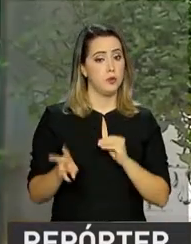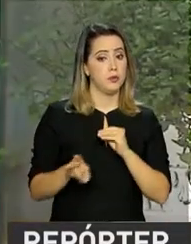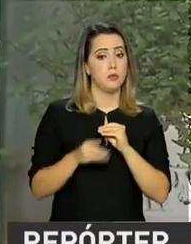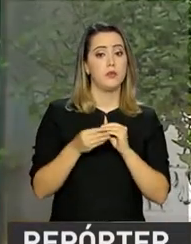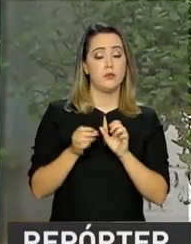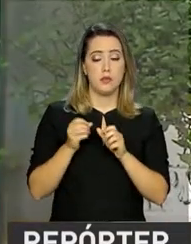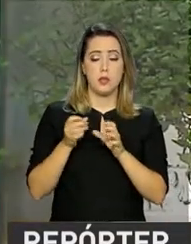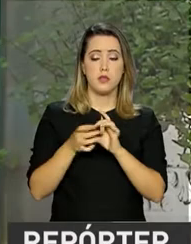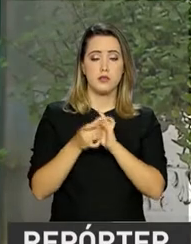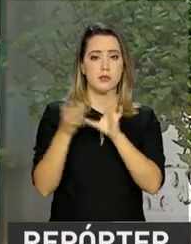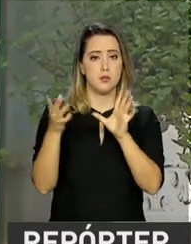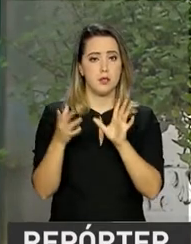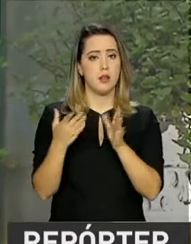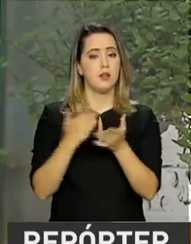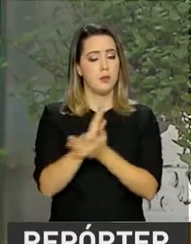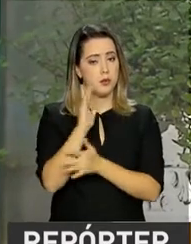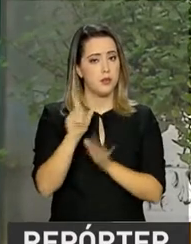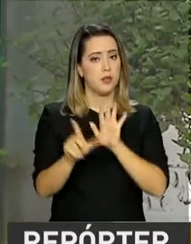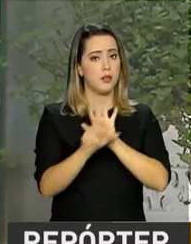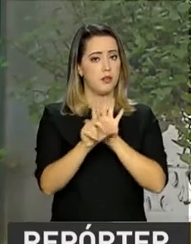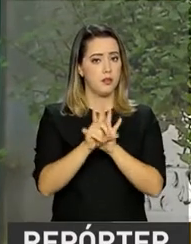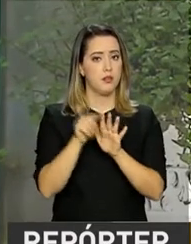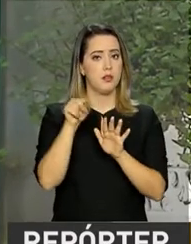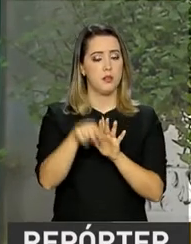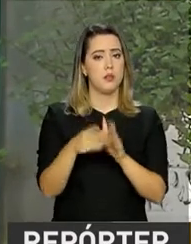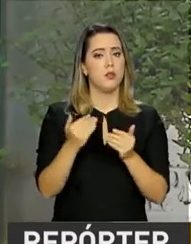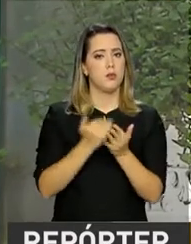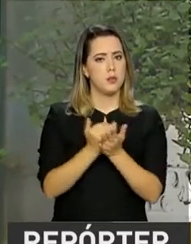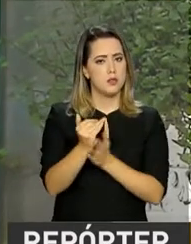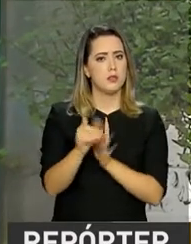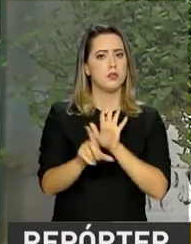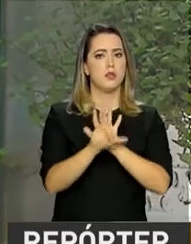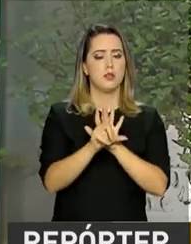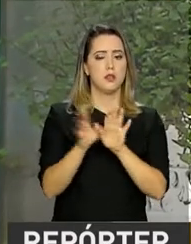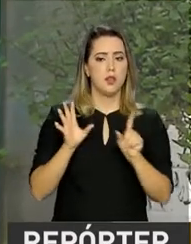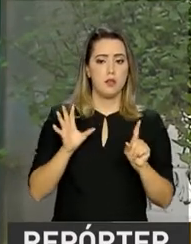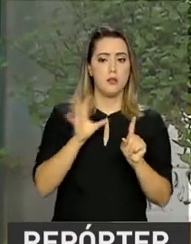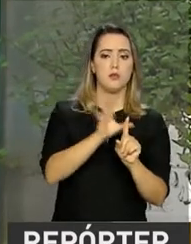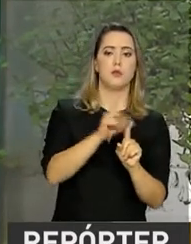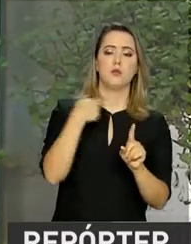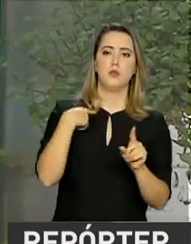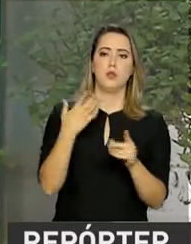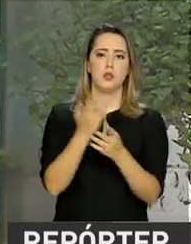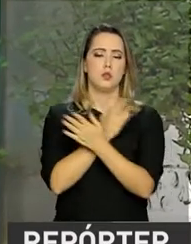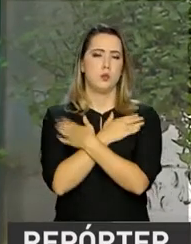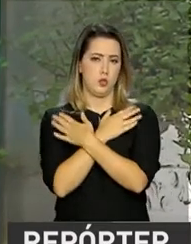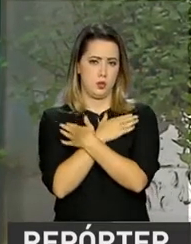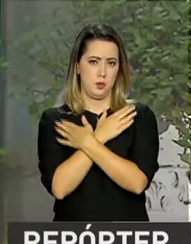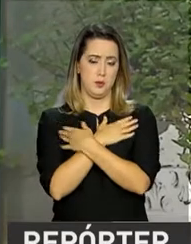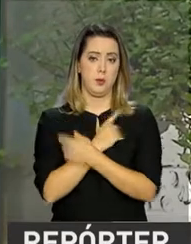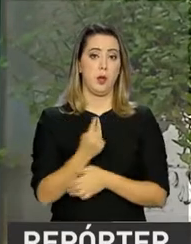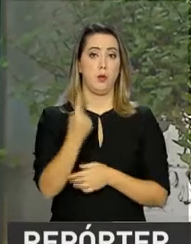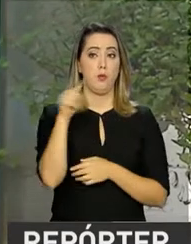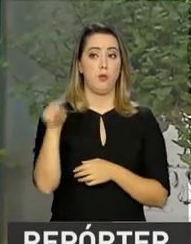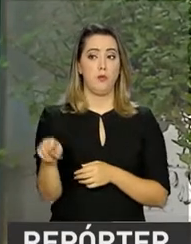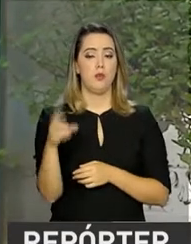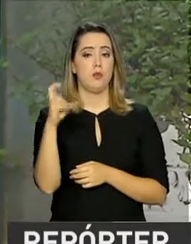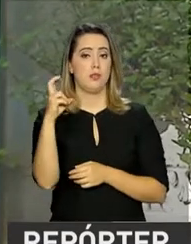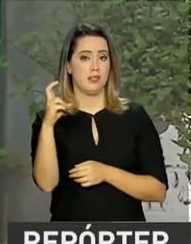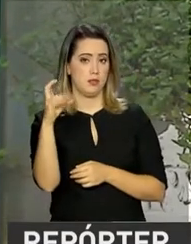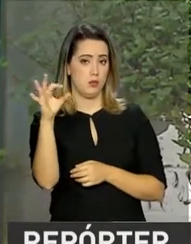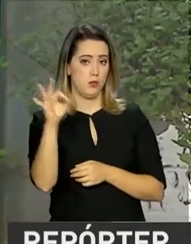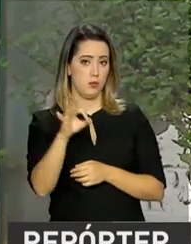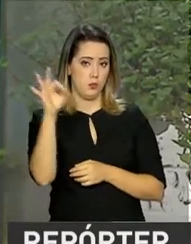lei, o impacto que pode ter na taxa de desemprego é um impacto de cerca de 1,5, 1,5 pontos